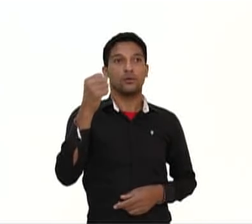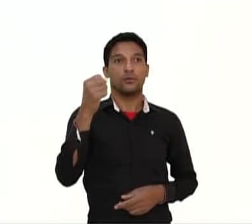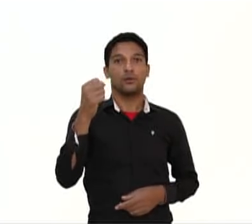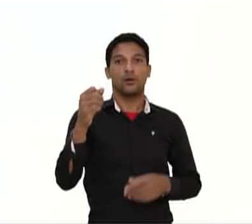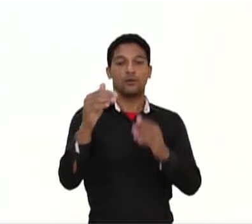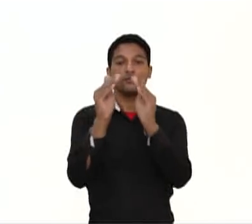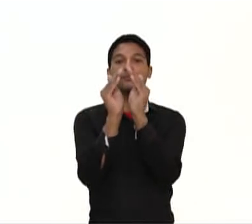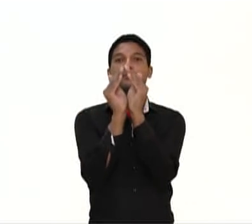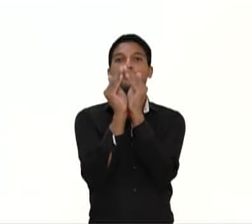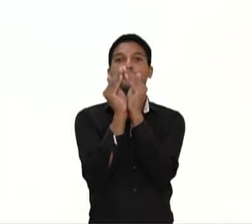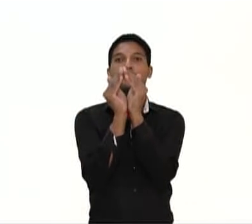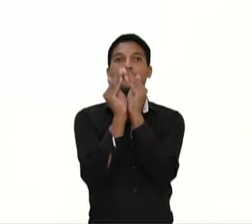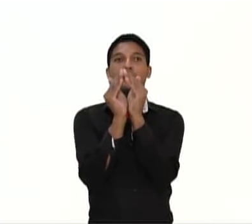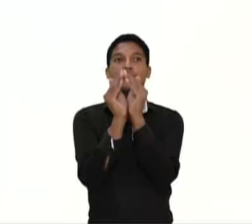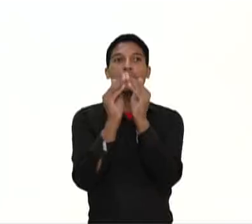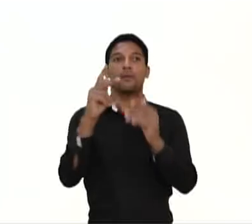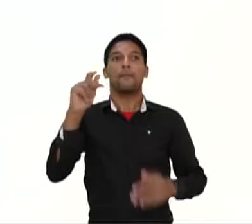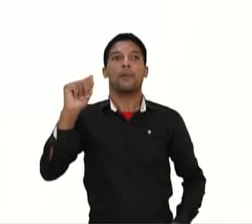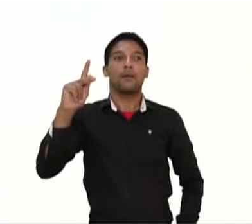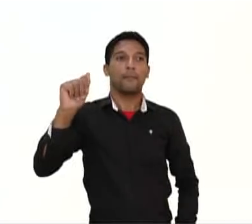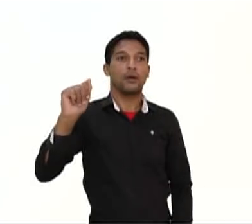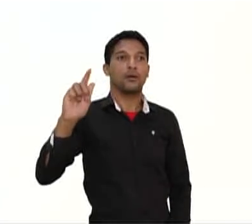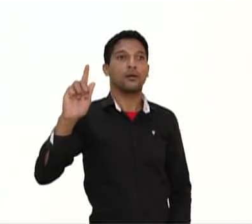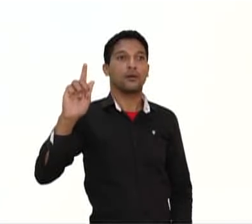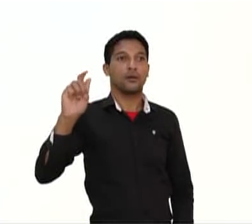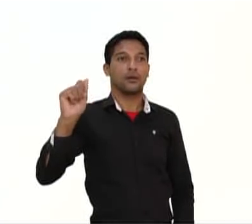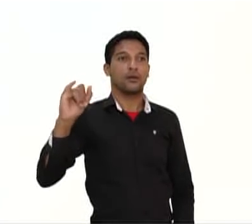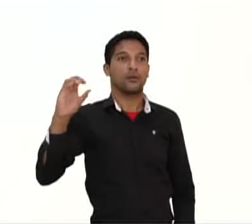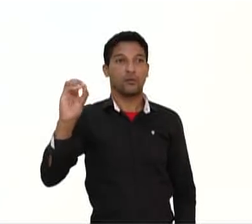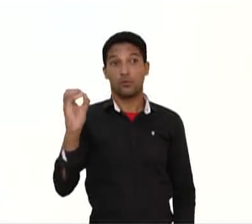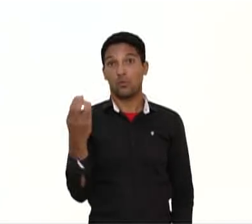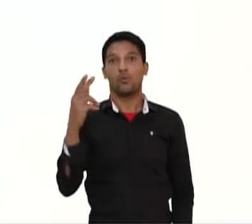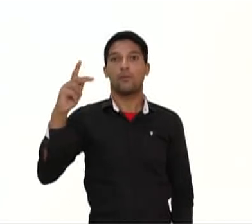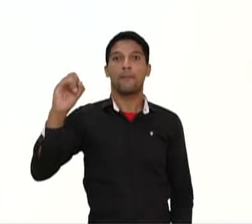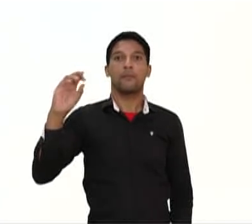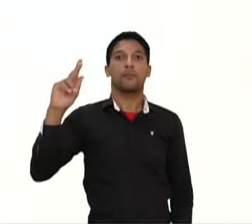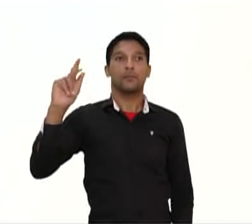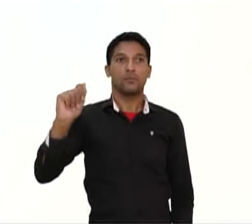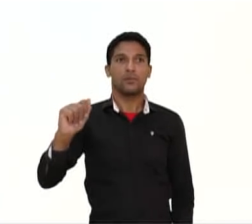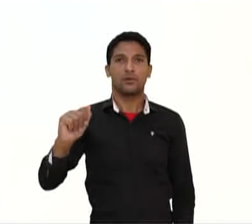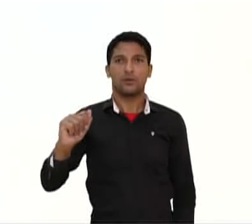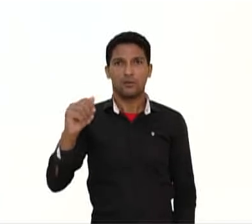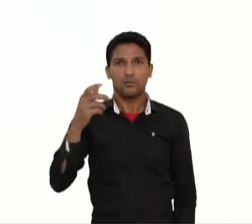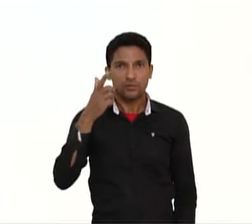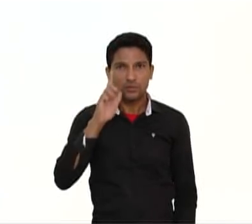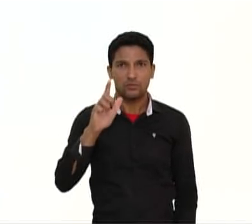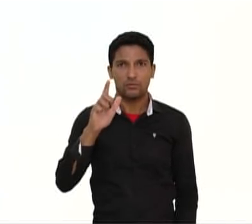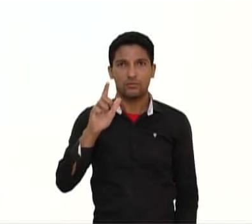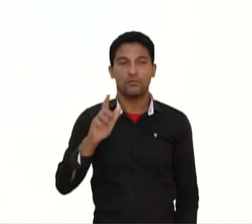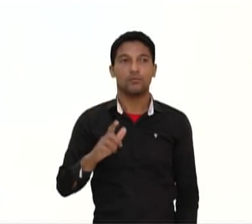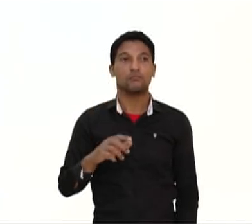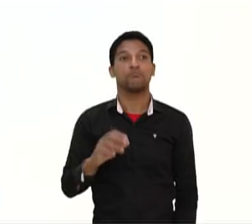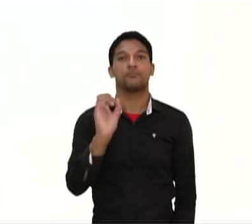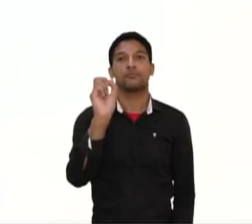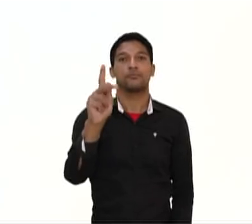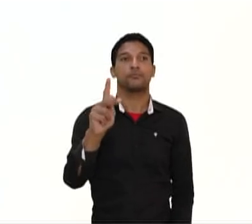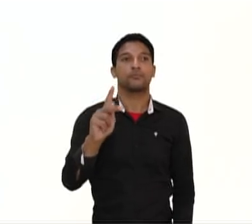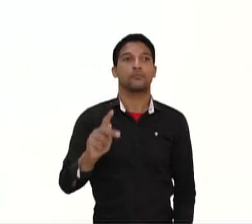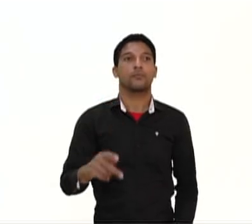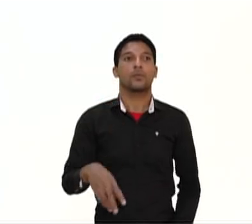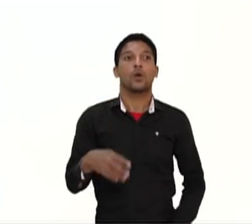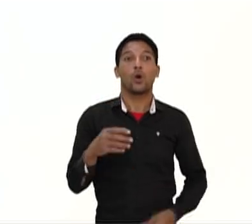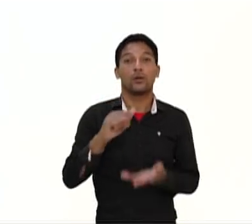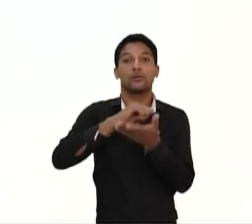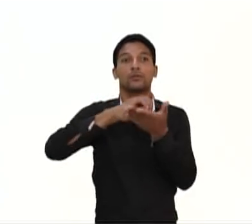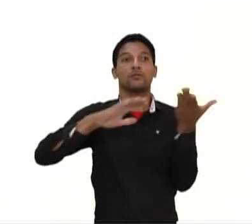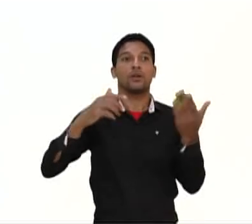é papagaio ou pipa. Beleza? Acertou? Vamos continuando então. No exercício